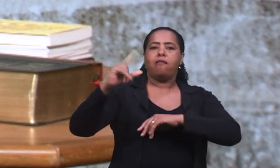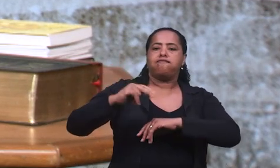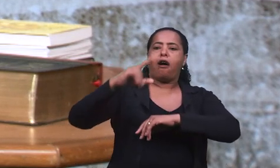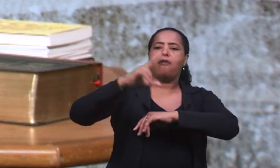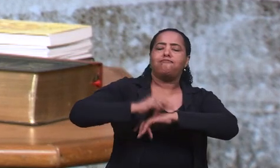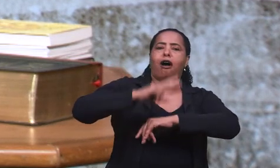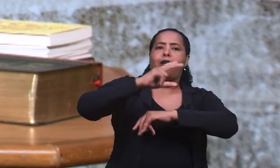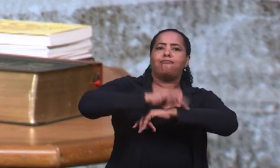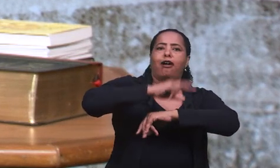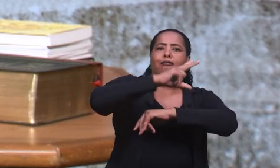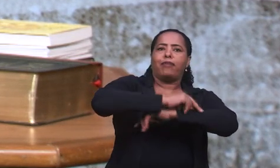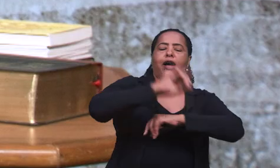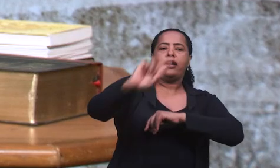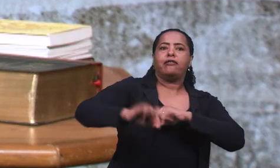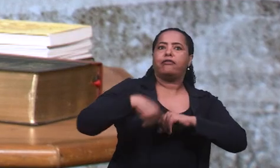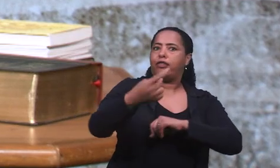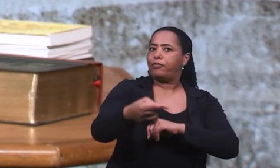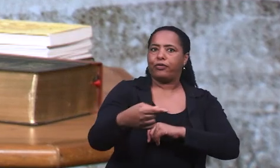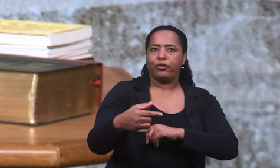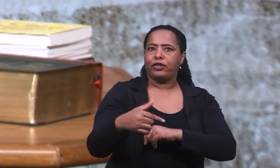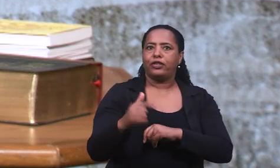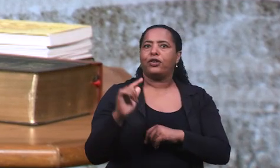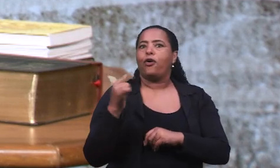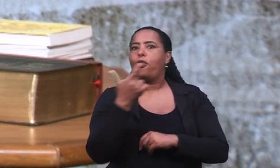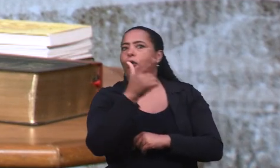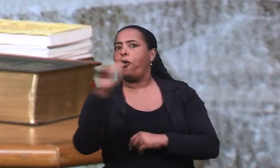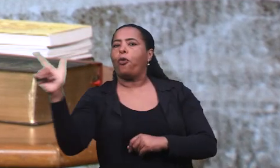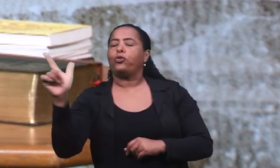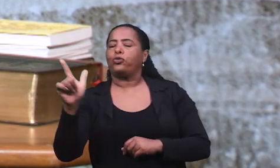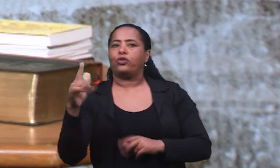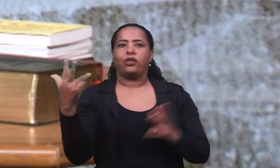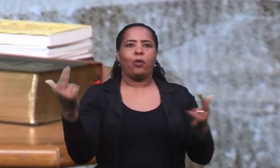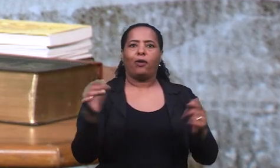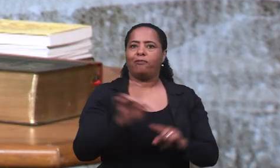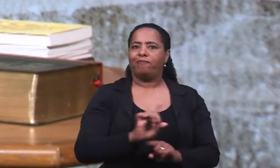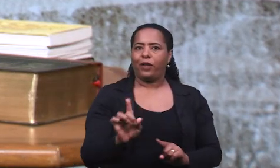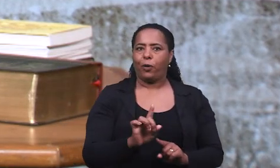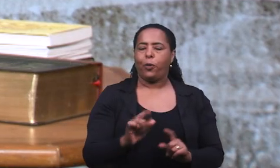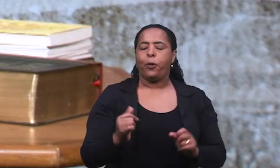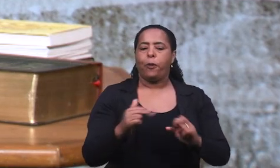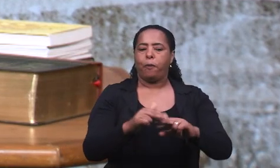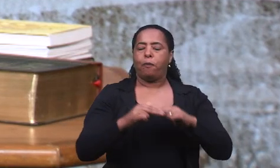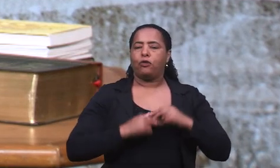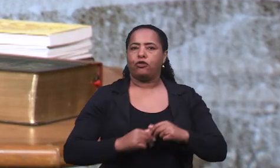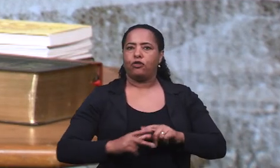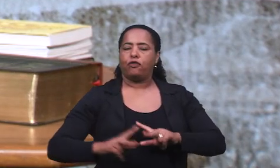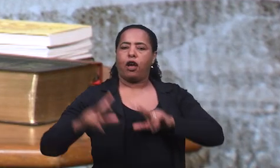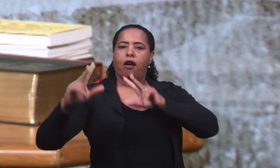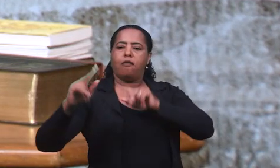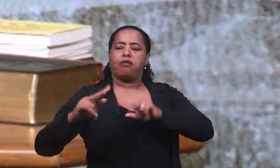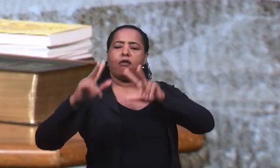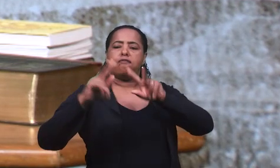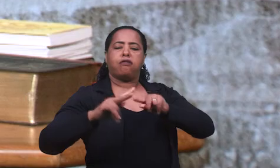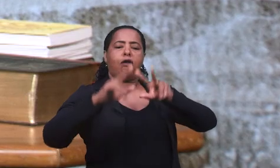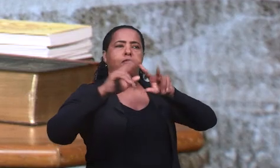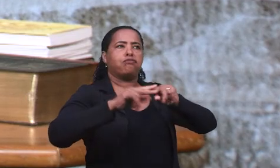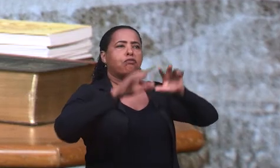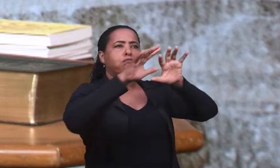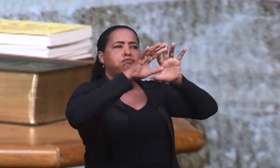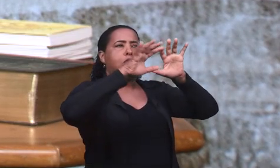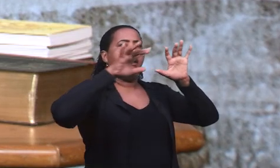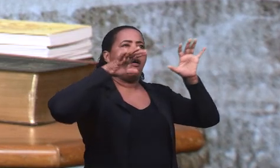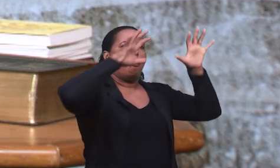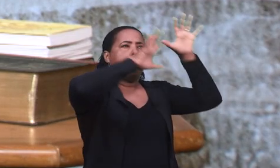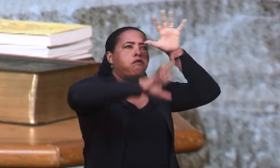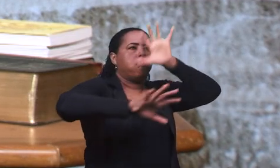gafanhotos, nem depois deles virão outros tais. Porque cobriram a face de toda a